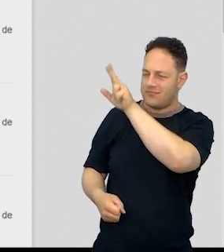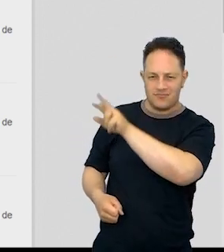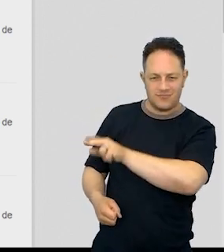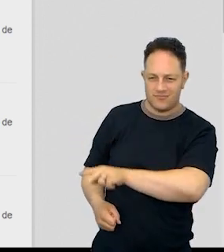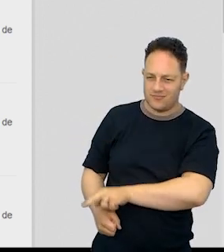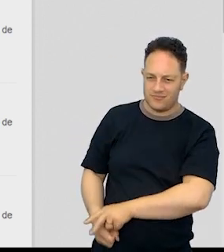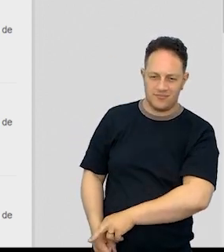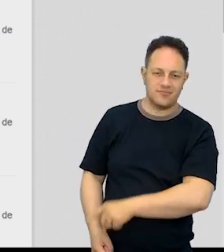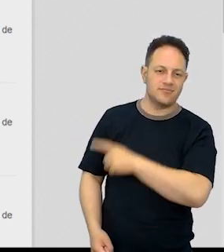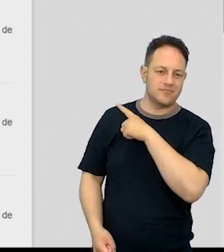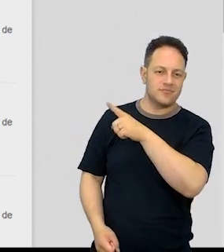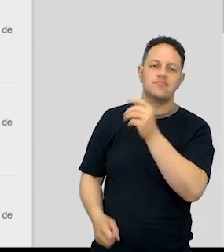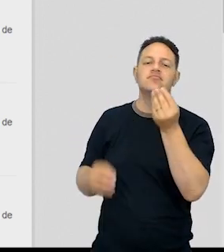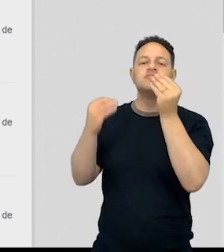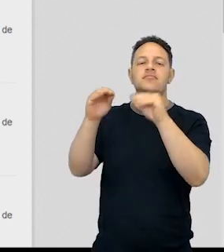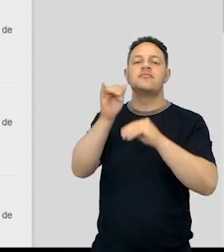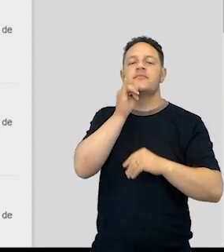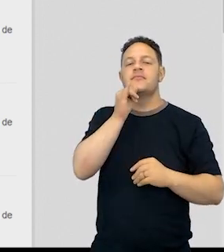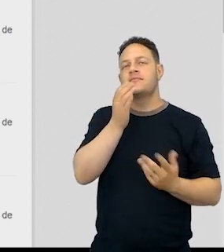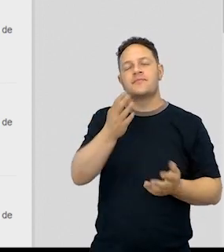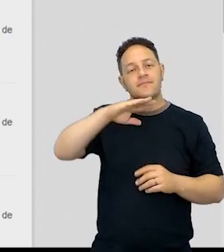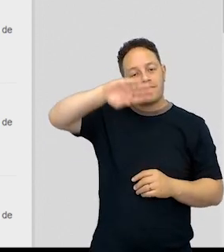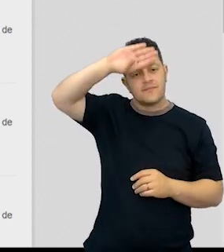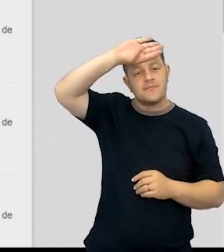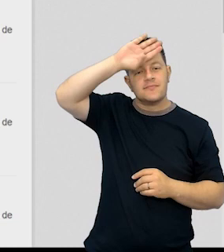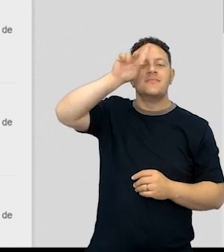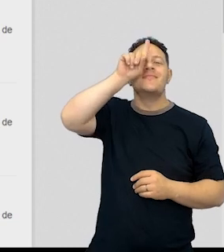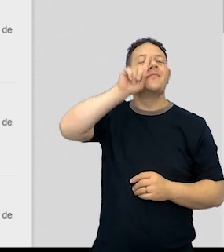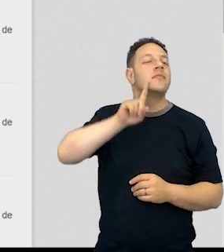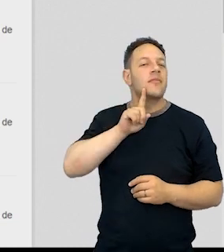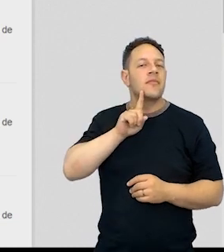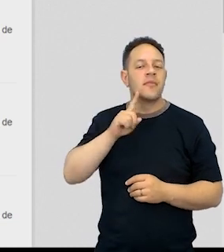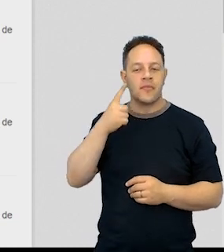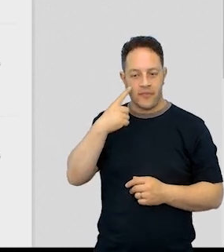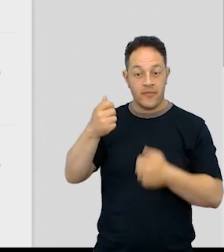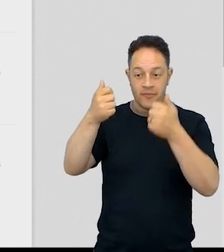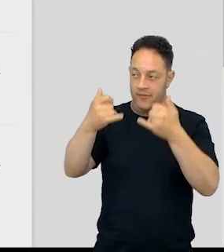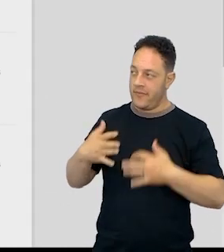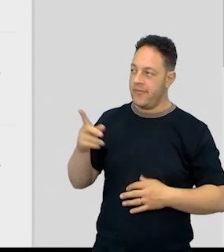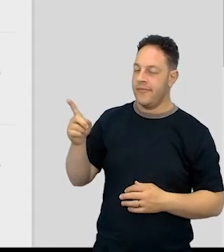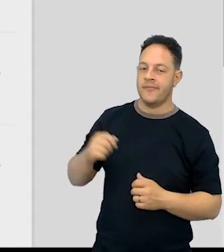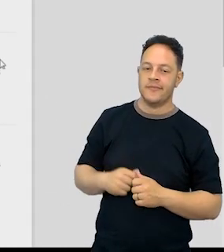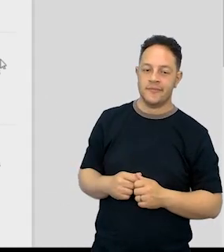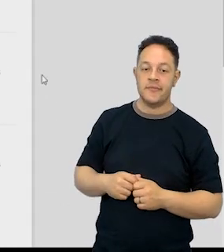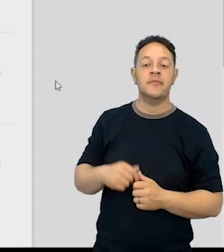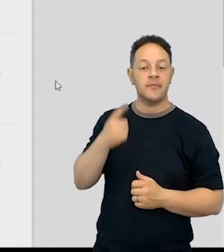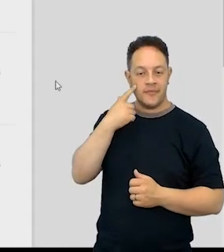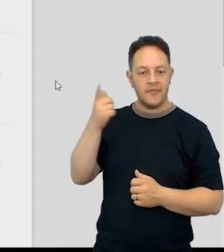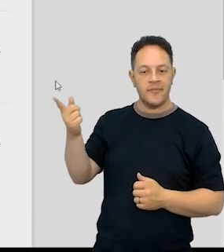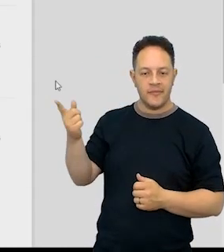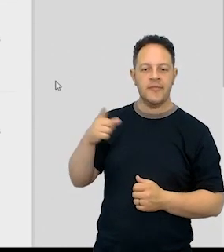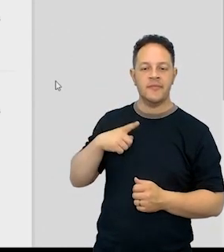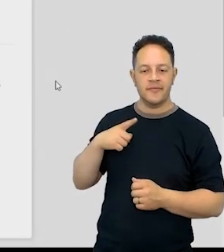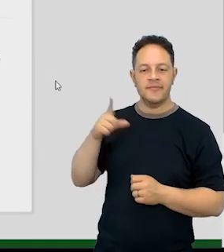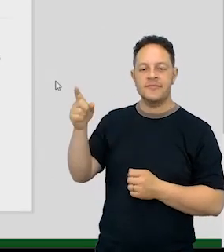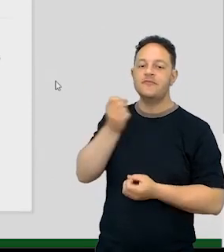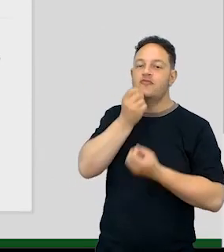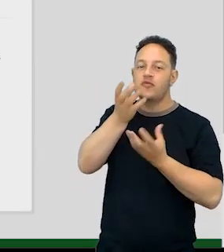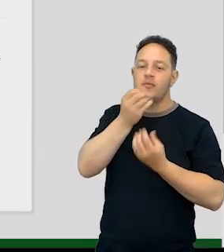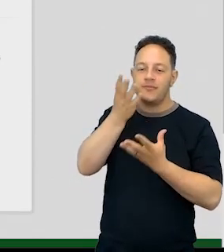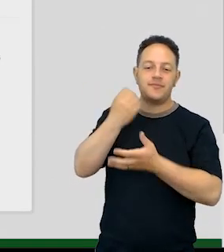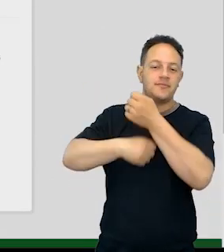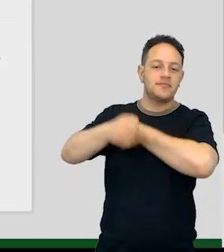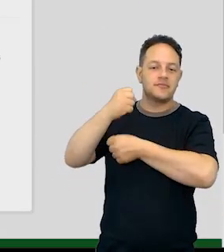outras temáticas. Se eu colocar aqui, por exemplo, febre amarela, vamos ver. Aí a gente tem, ó, dados,